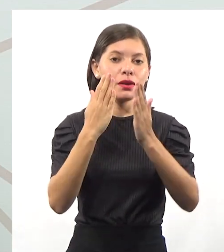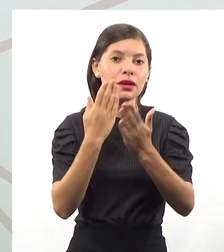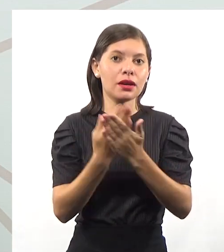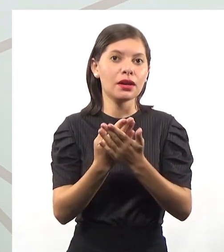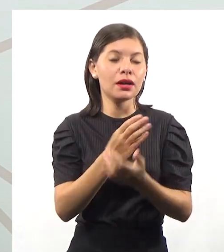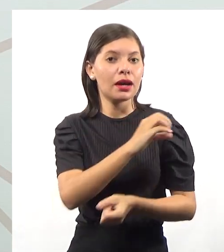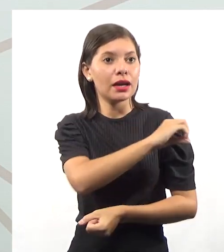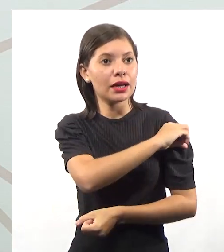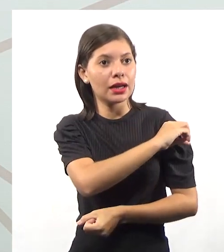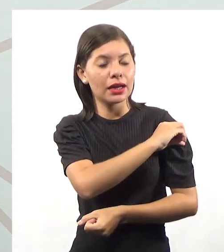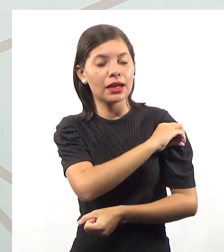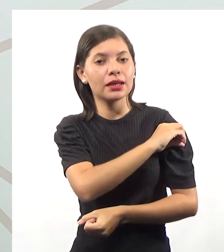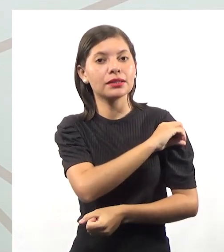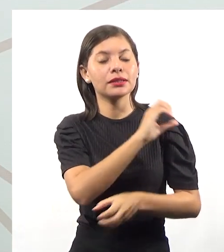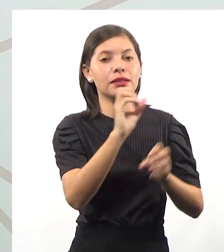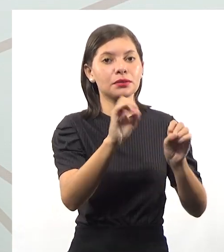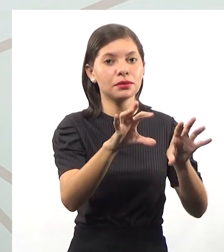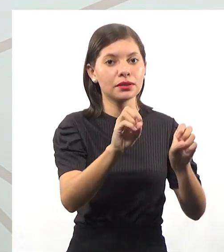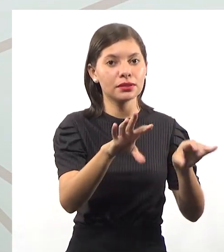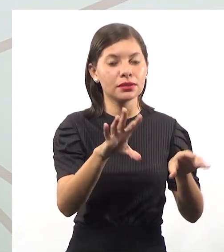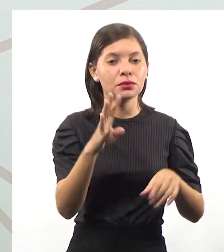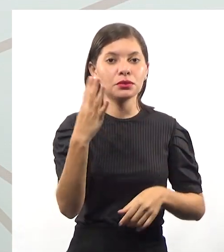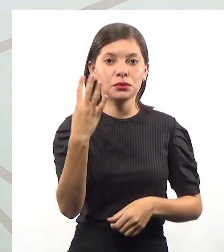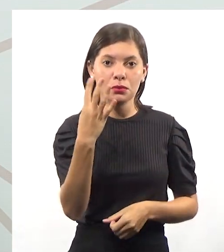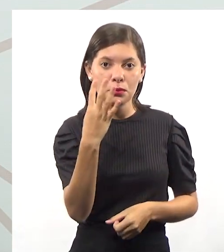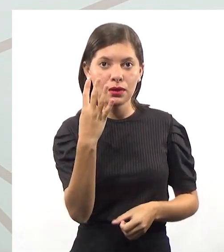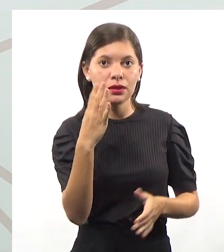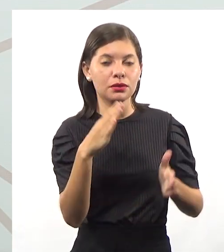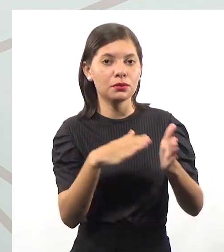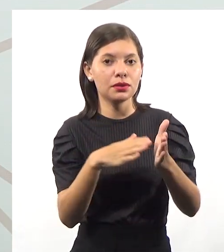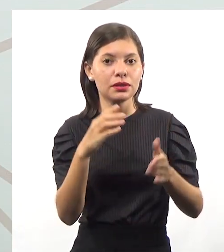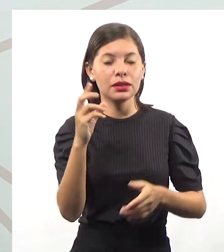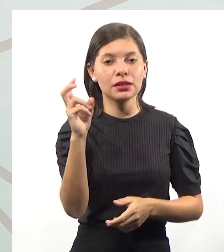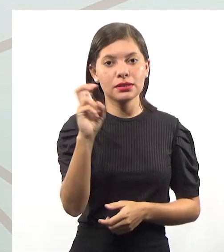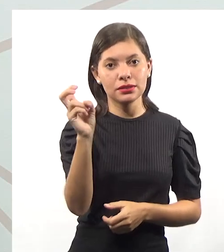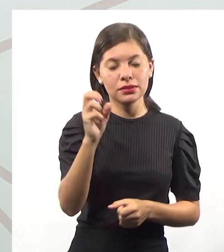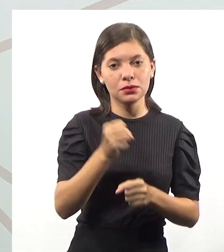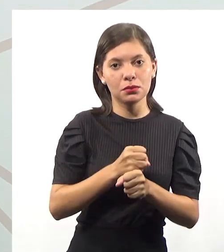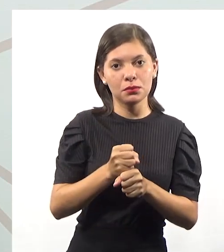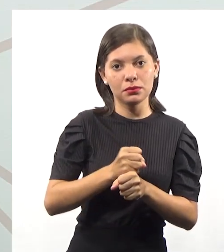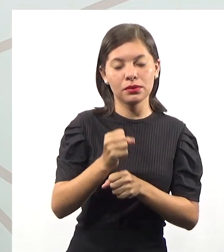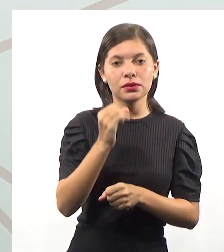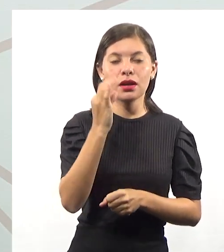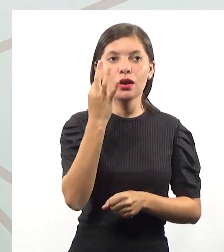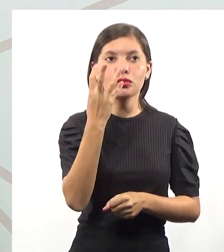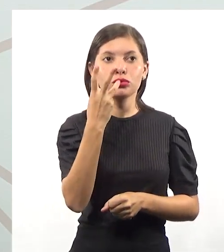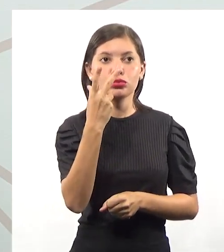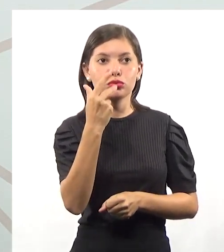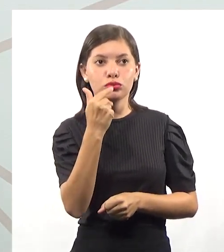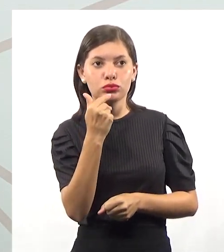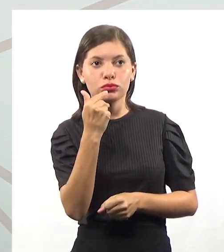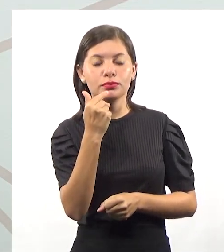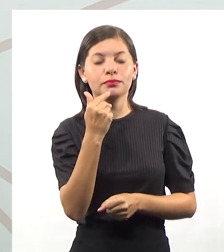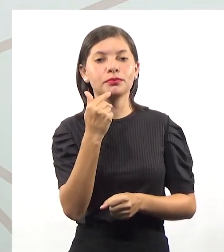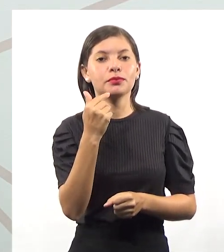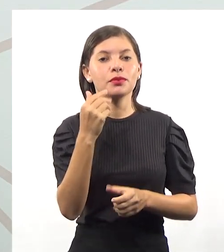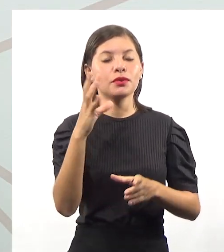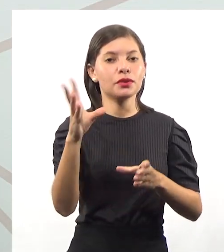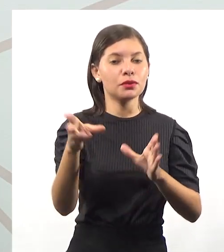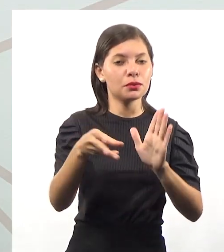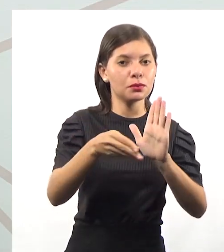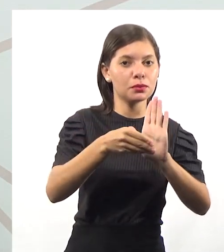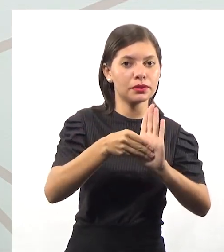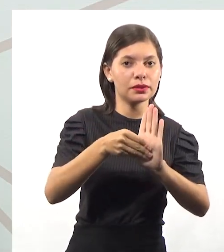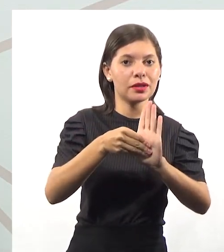educação de 4 a 5 anos, que é a pré-escola, foi incluída na LDB. E a educação infantil, ela é uma